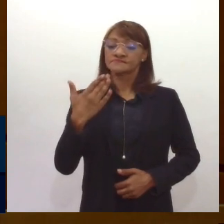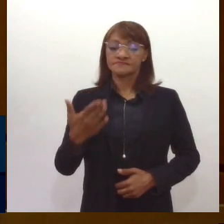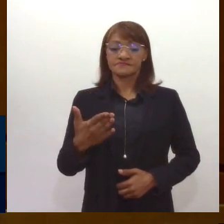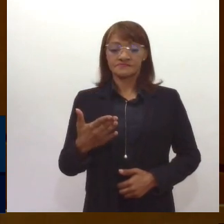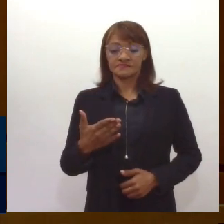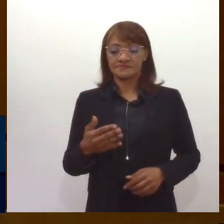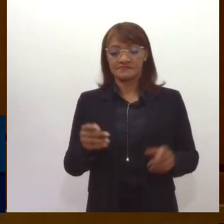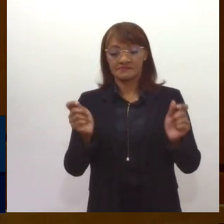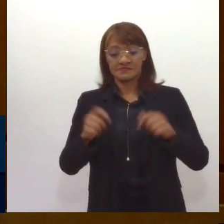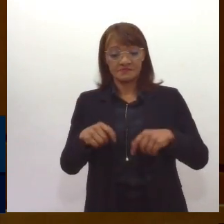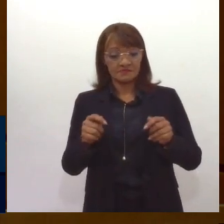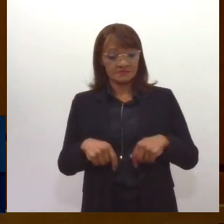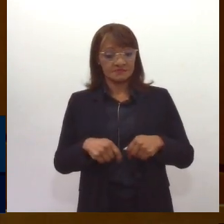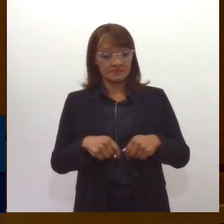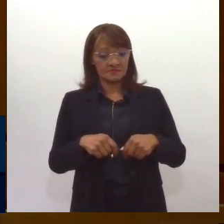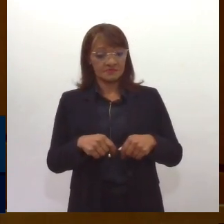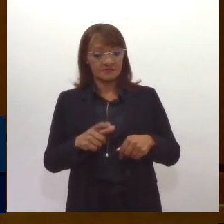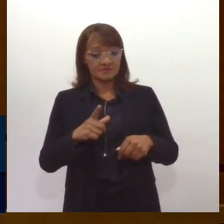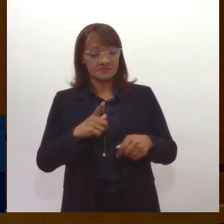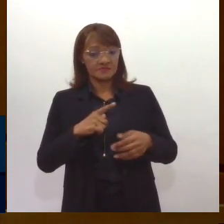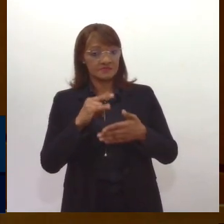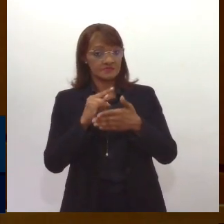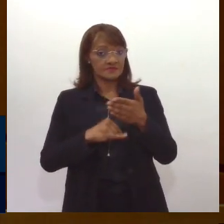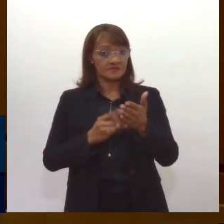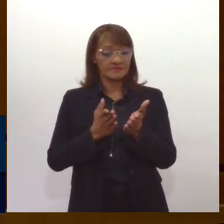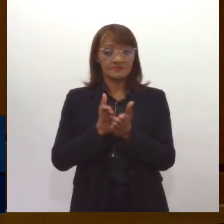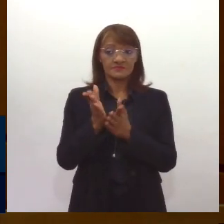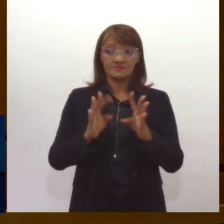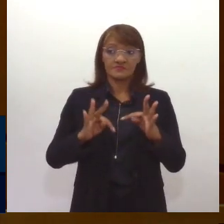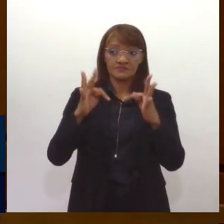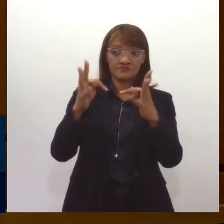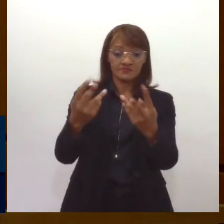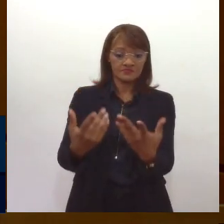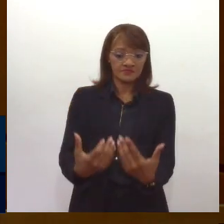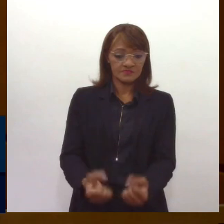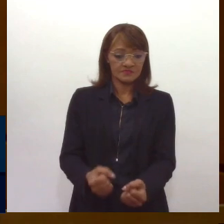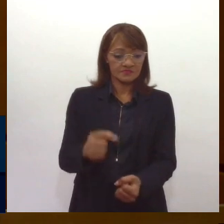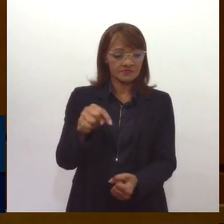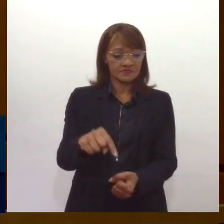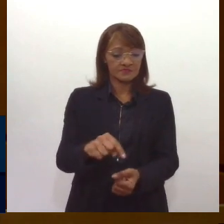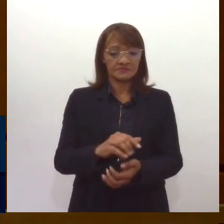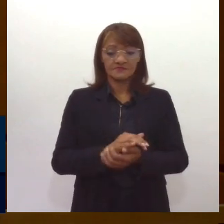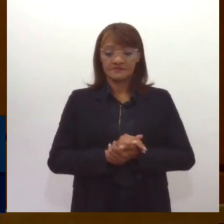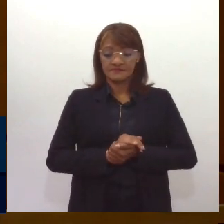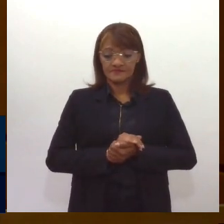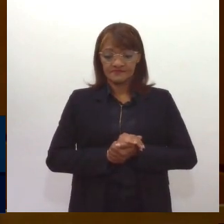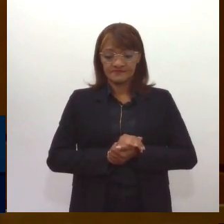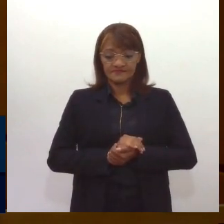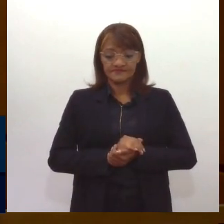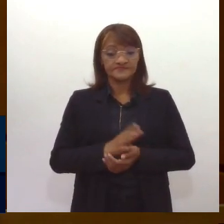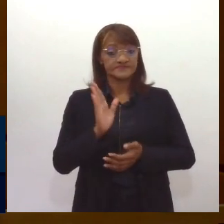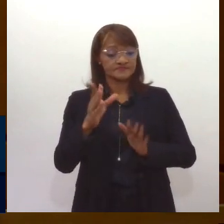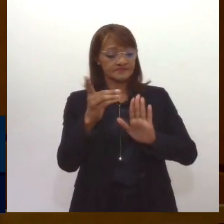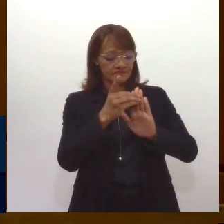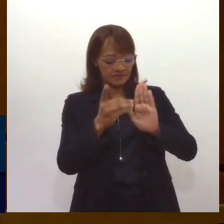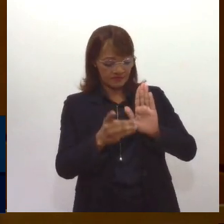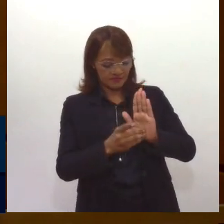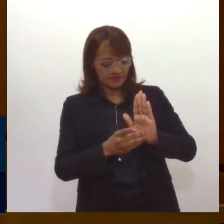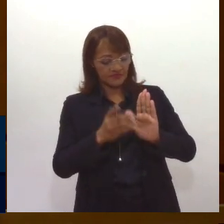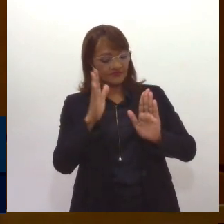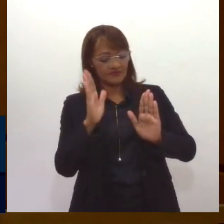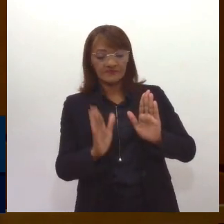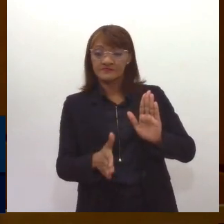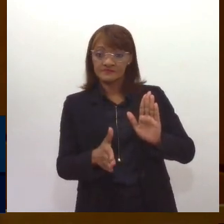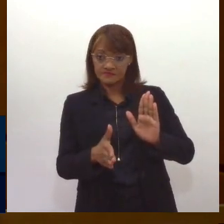Foi aprovado por unanimidade desta casa, foi editado um decreto legislativo, foi protocolado